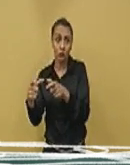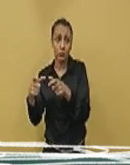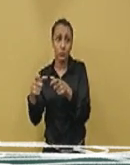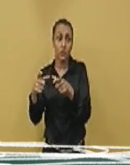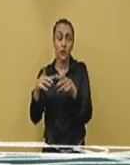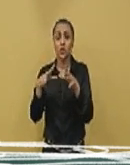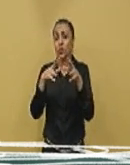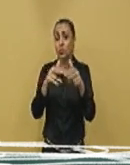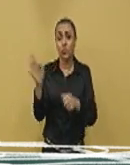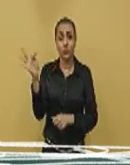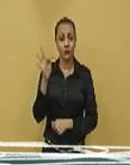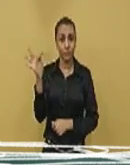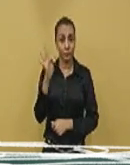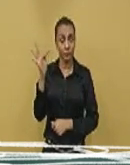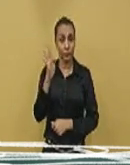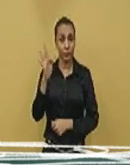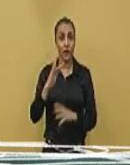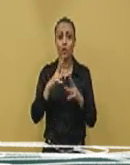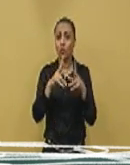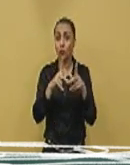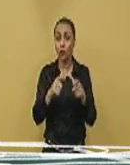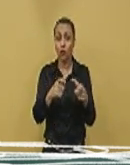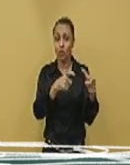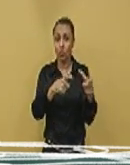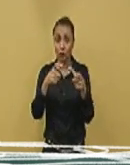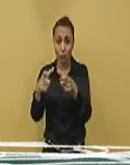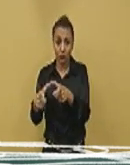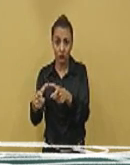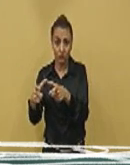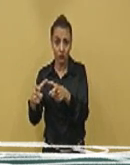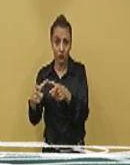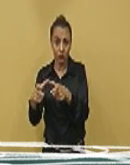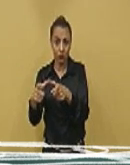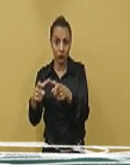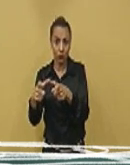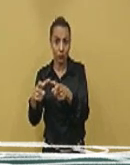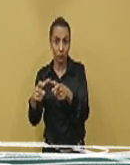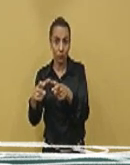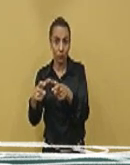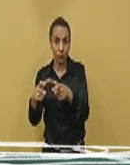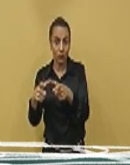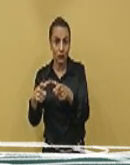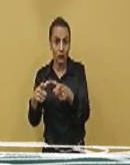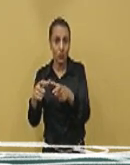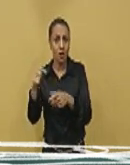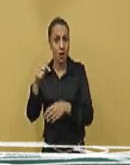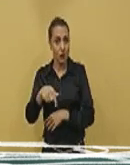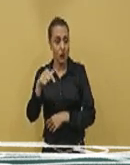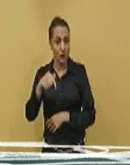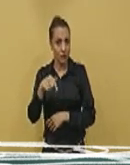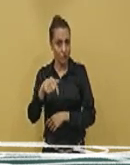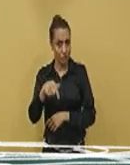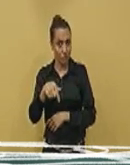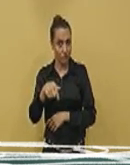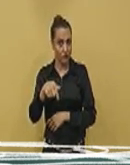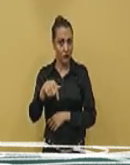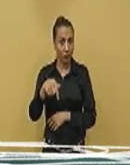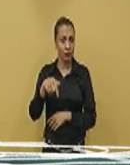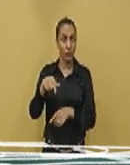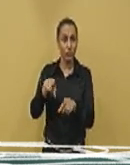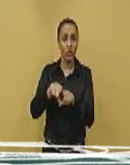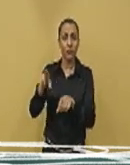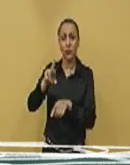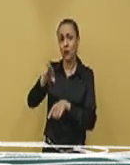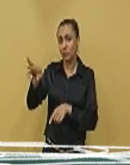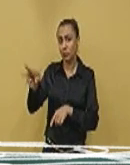todas as federais e todos os órgãos de controle que tomam conta das federais, aqui é o nosso em Campo Grande, a